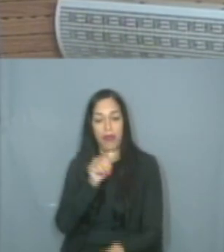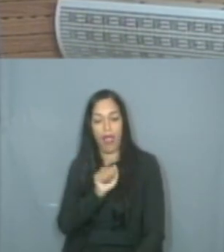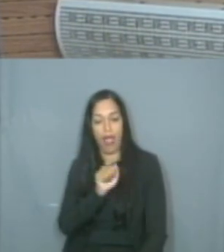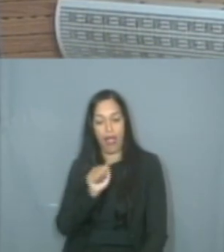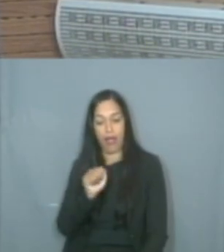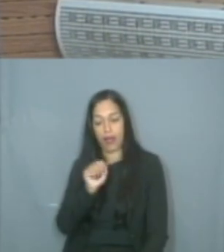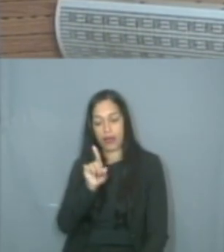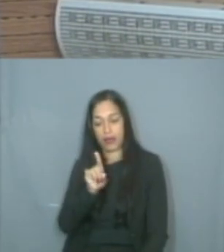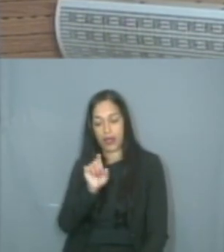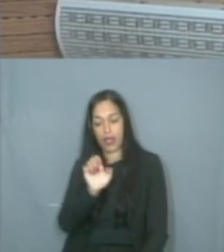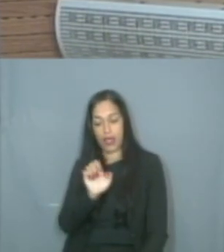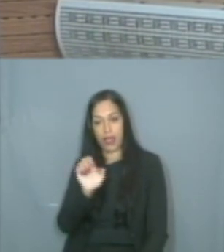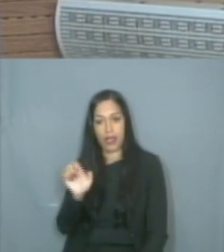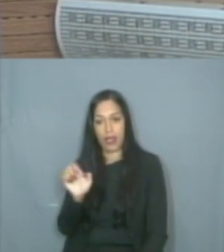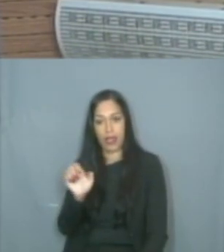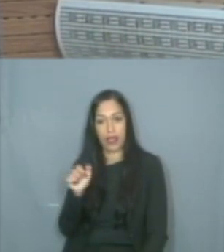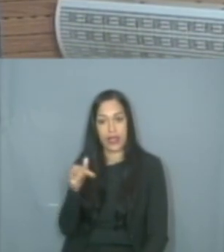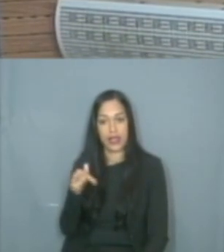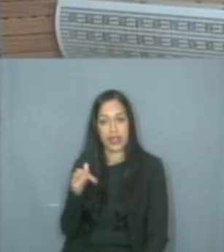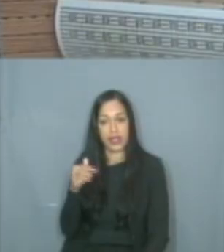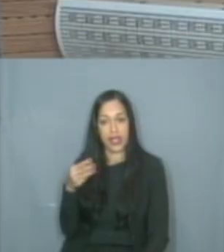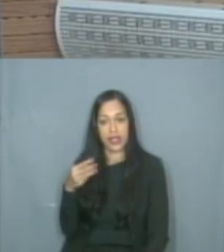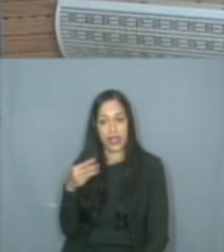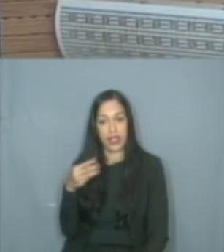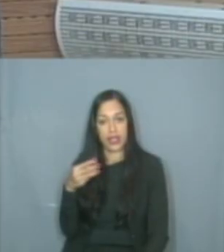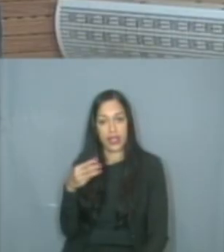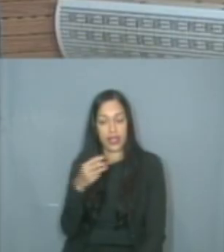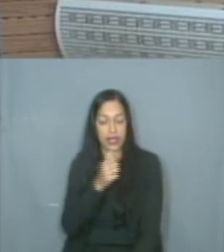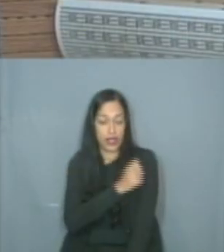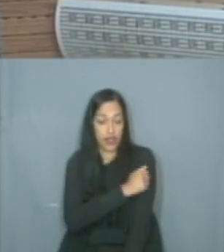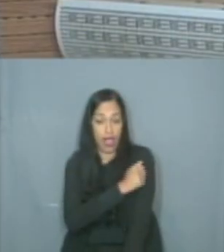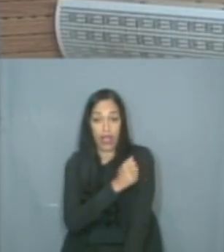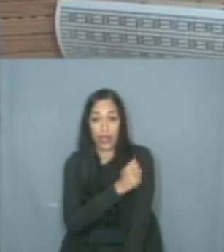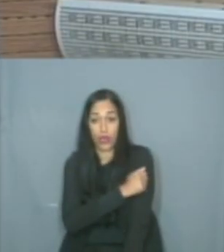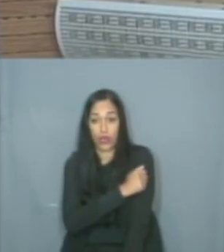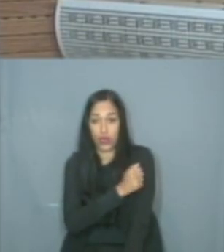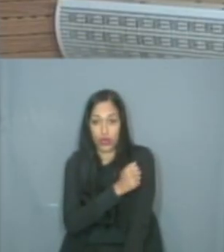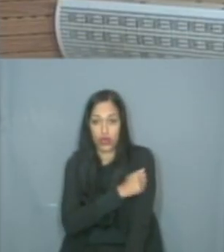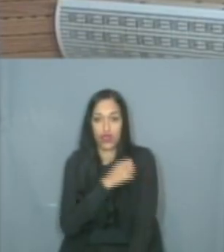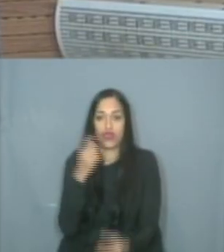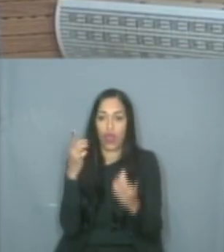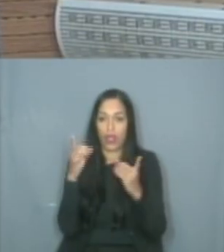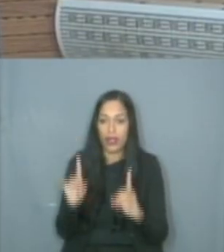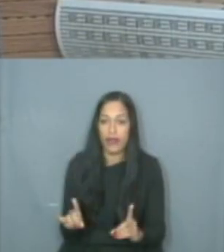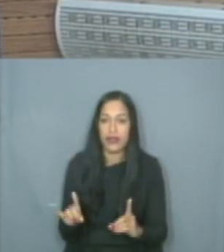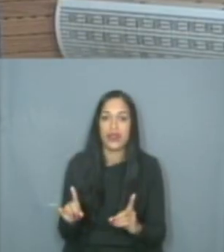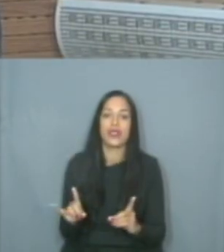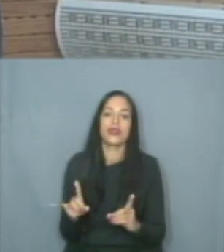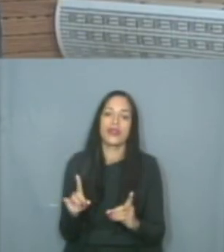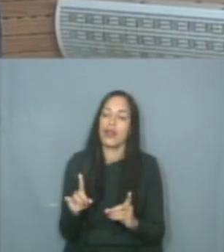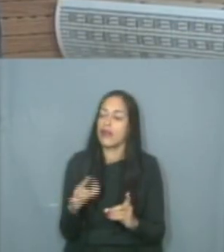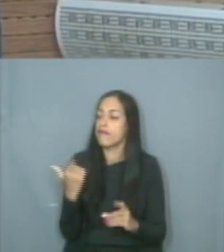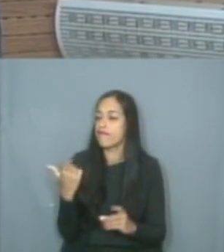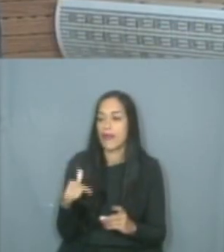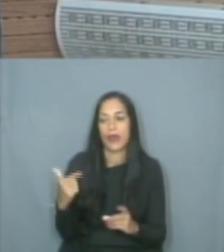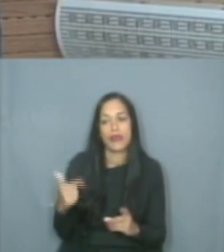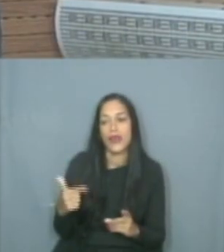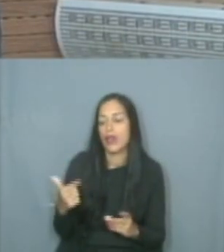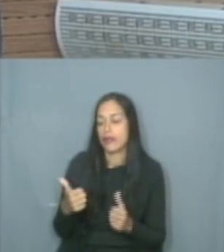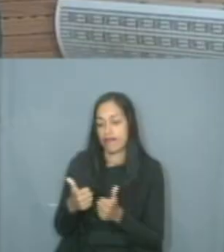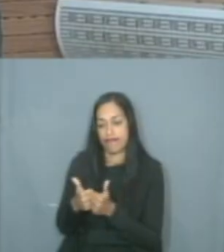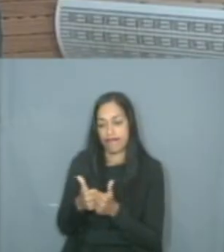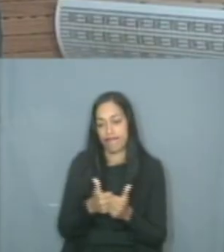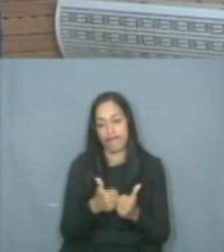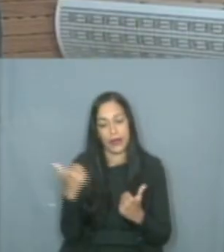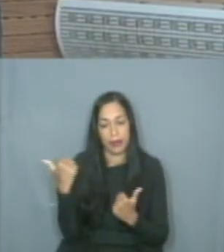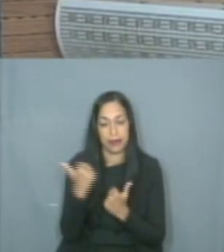AADEE. 73 estudantes laudados, nesse momento, se encontram sem esse acompanhamento. E isso é